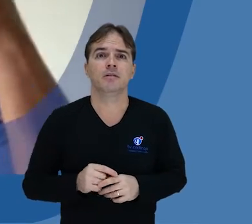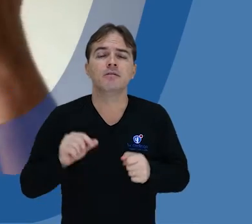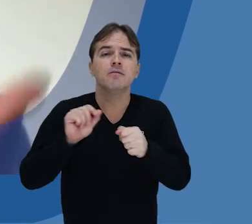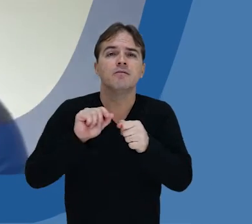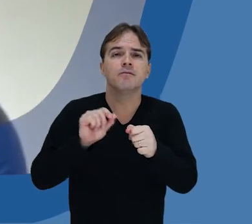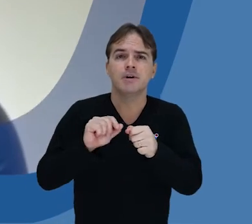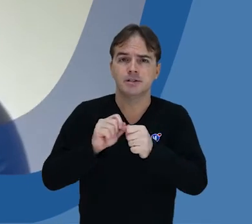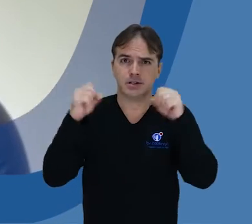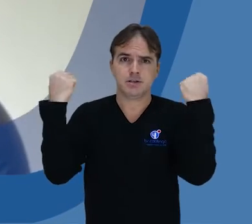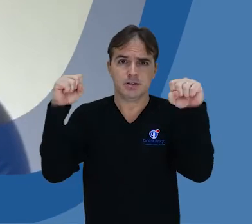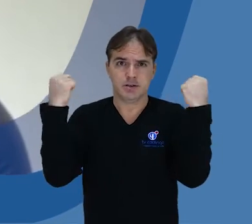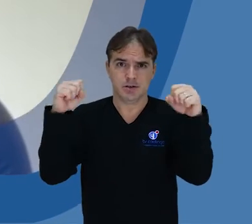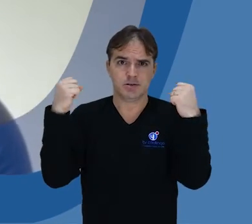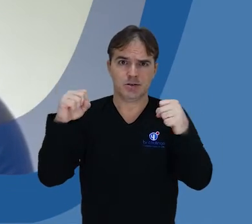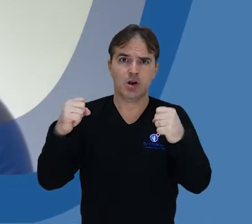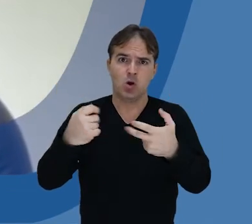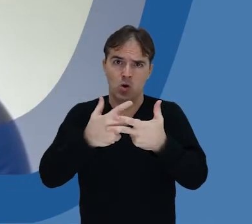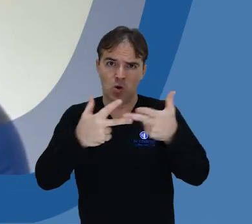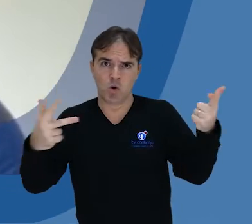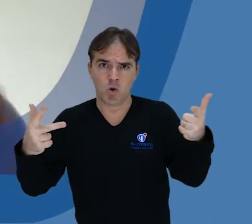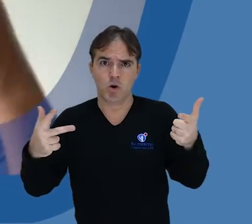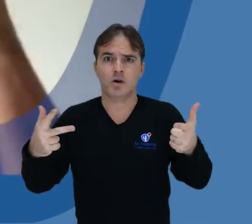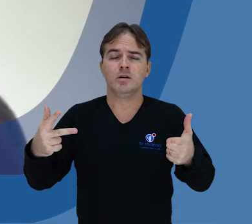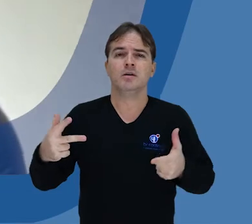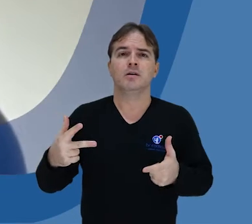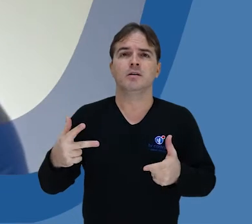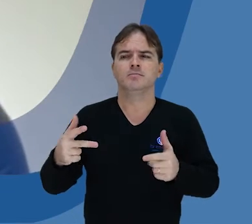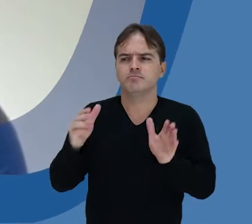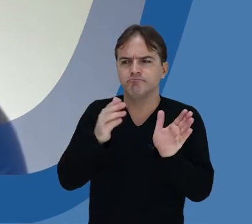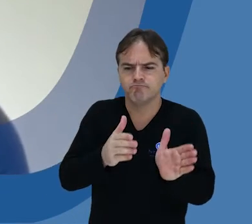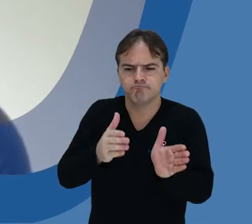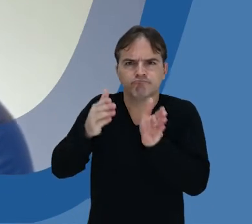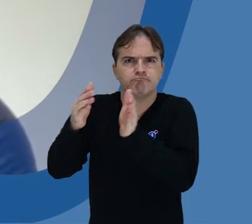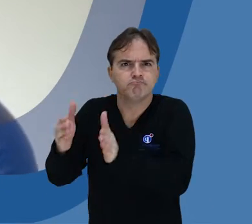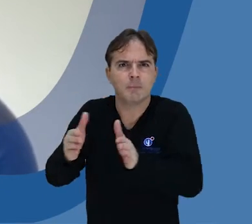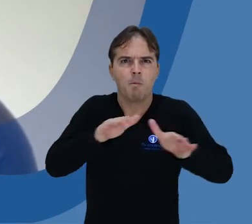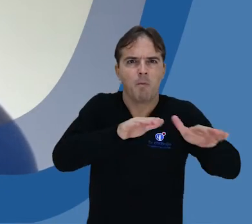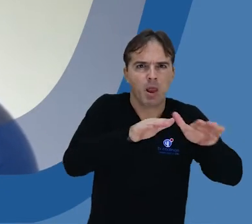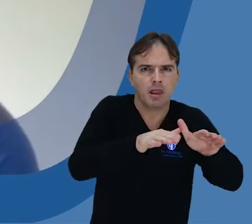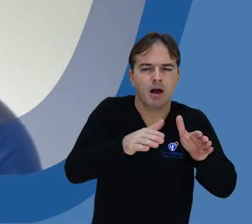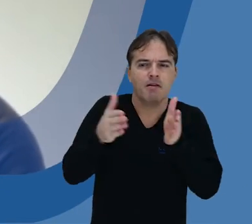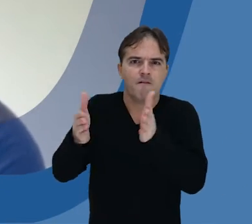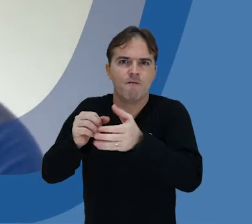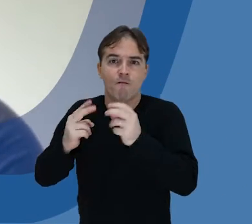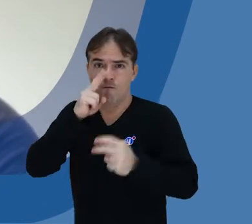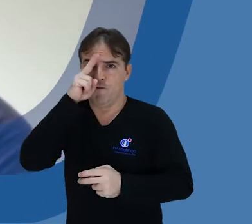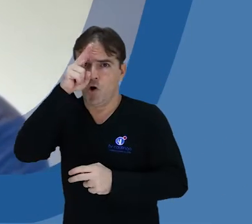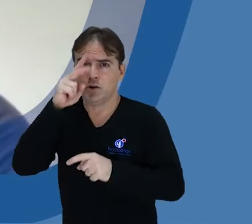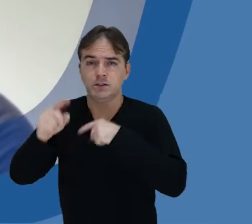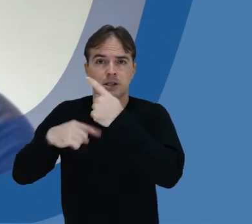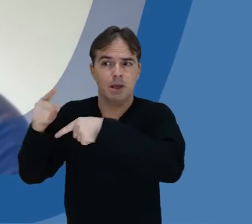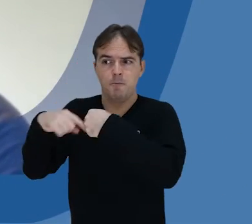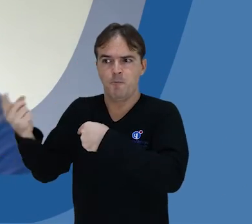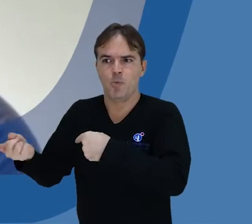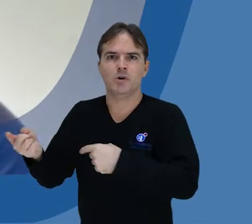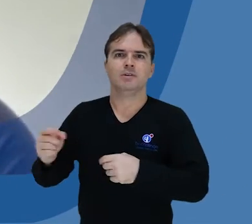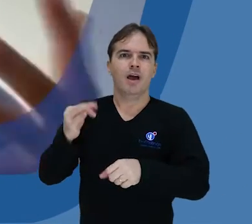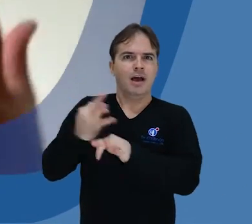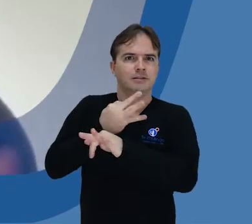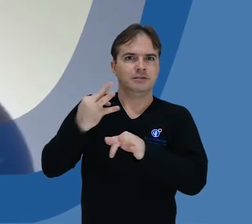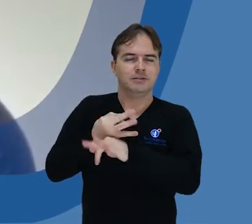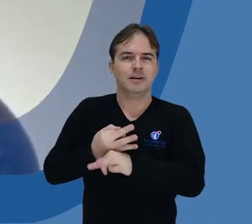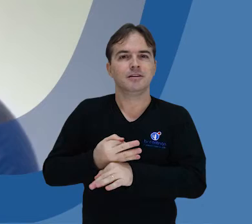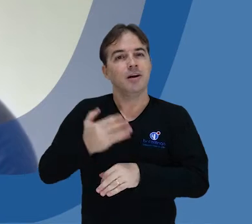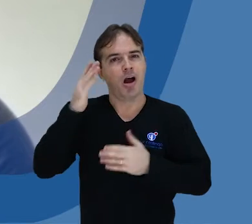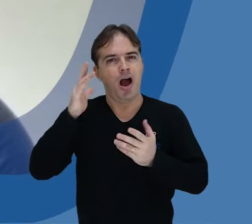normalmente os exercícios de flexibilidade e mobilidade, depois os exercícios de força e, por último, os exercícios de resistência. Espero